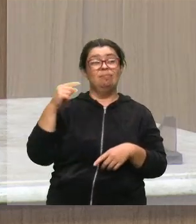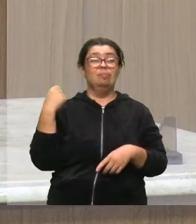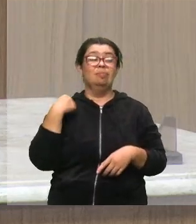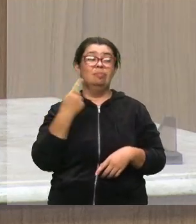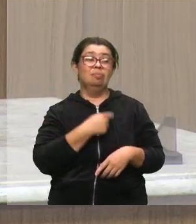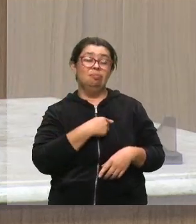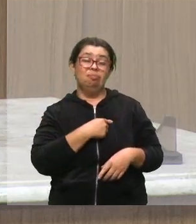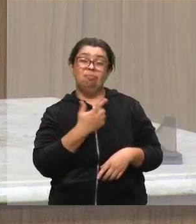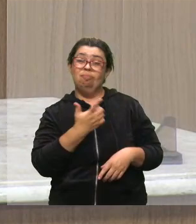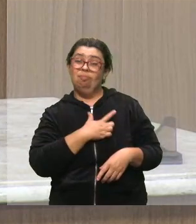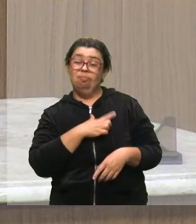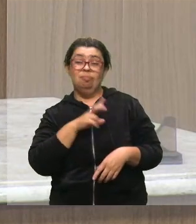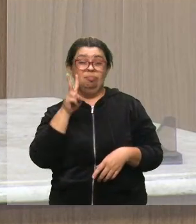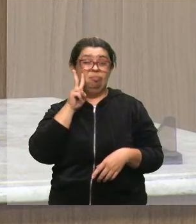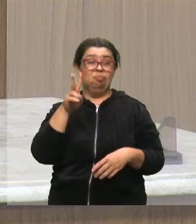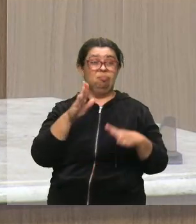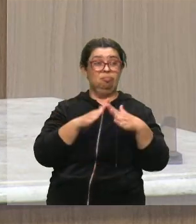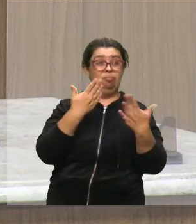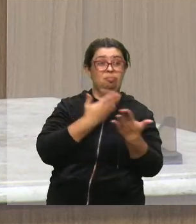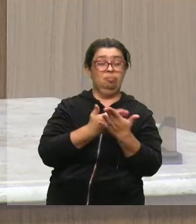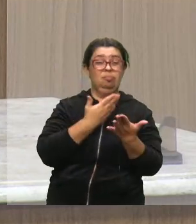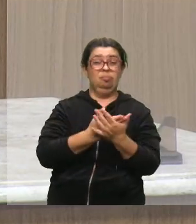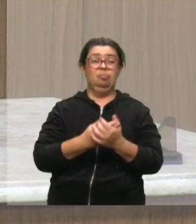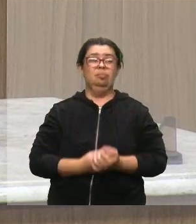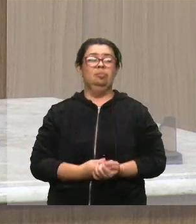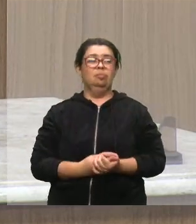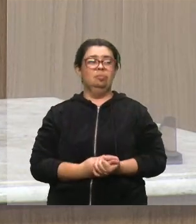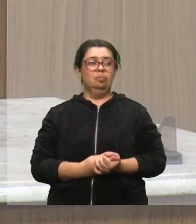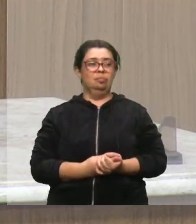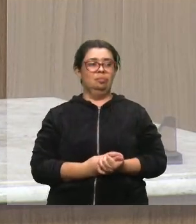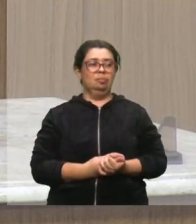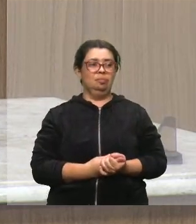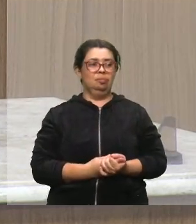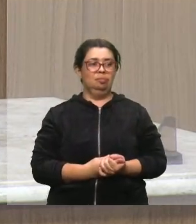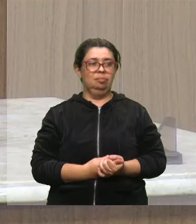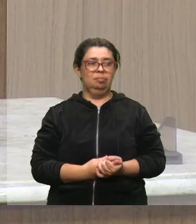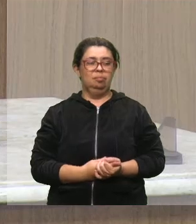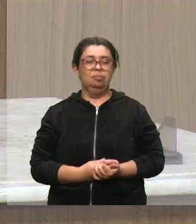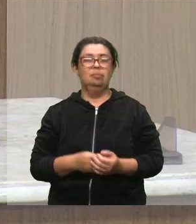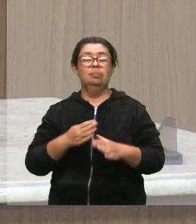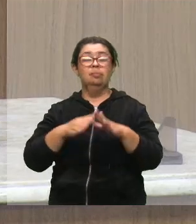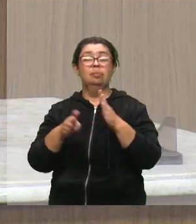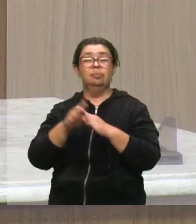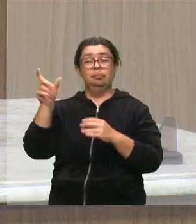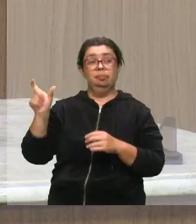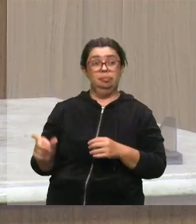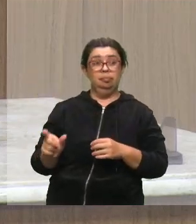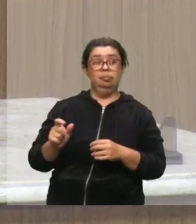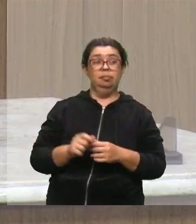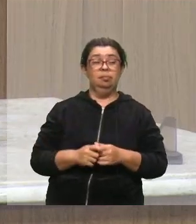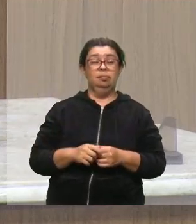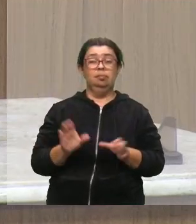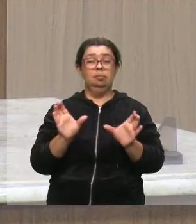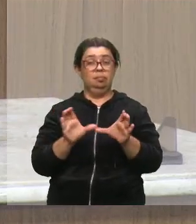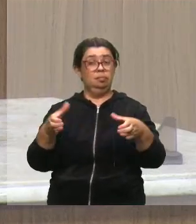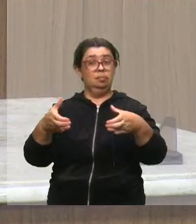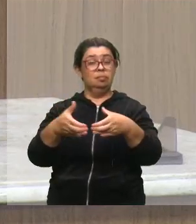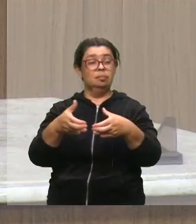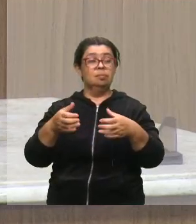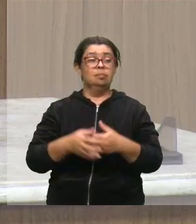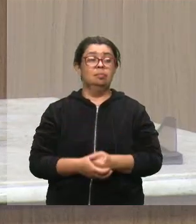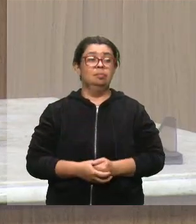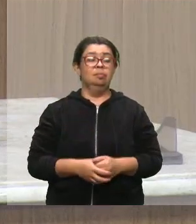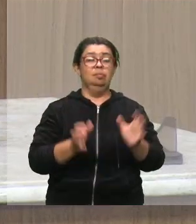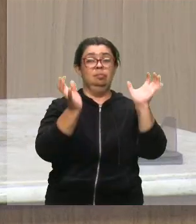temos visto dentro das escolas, e é um questionamento que é bom que todos saibam, que as nossas comunidades, nos